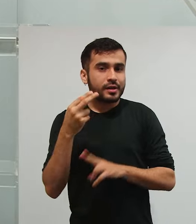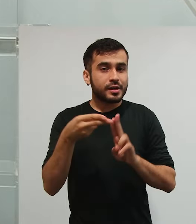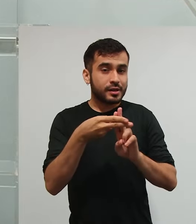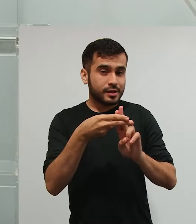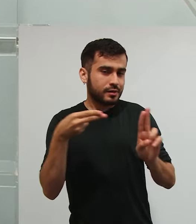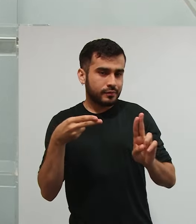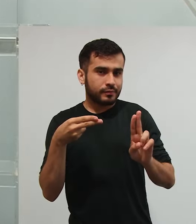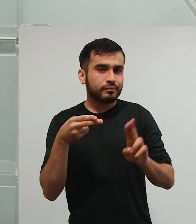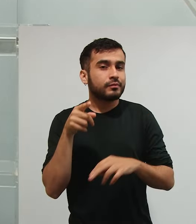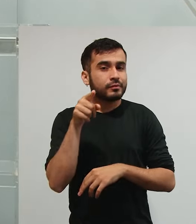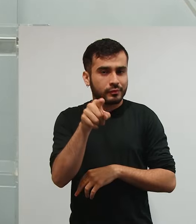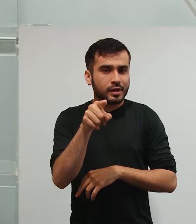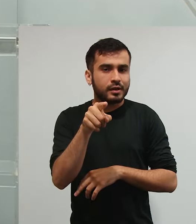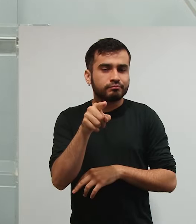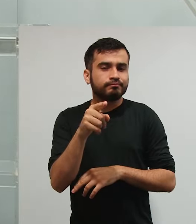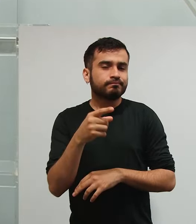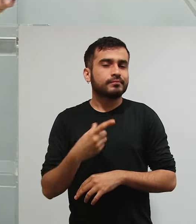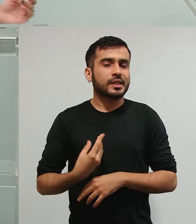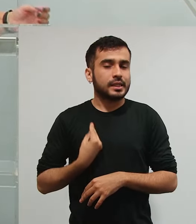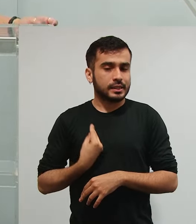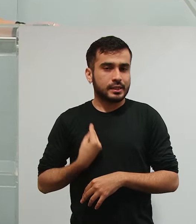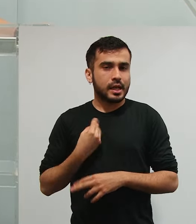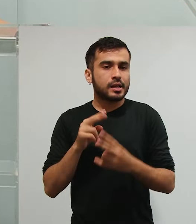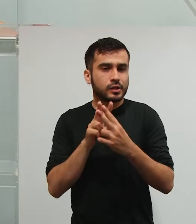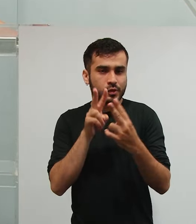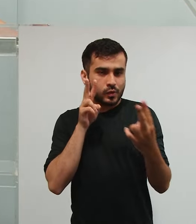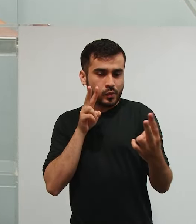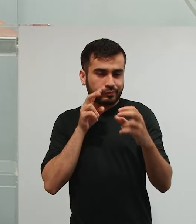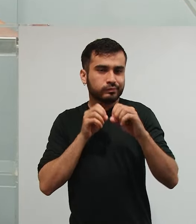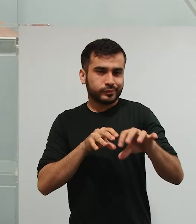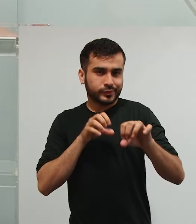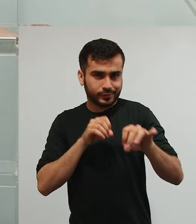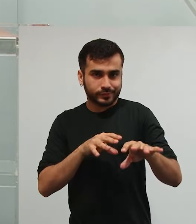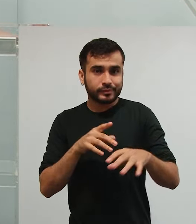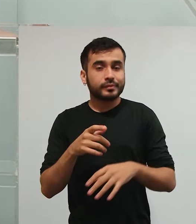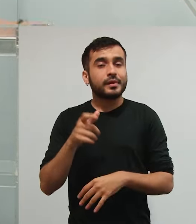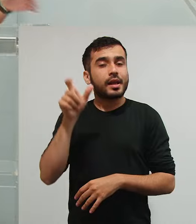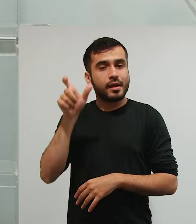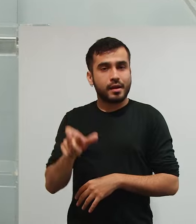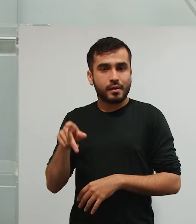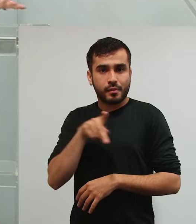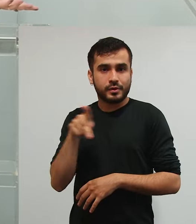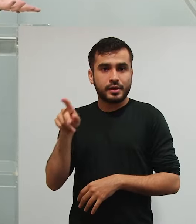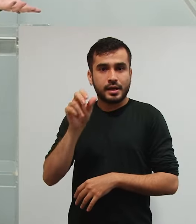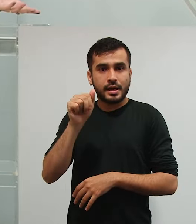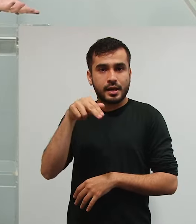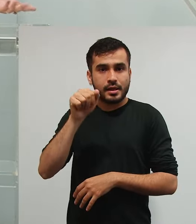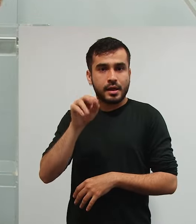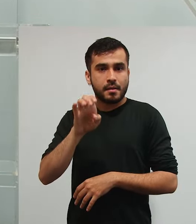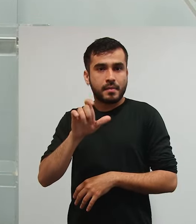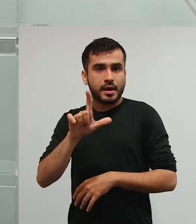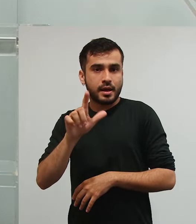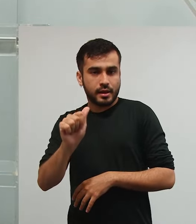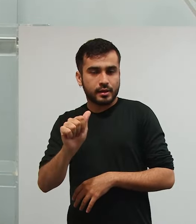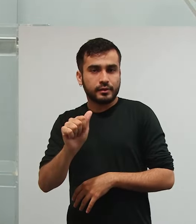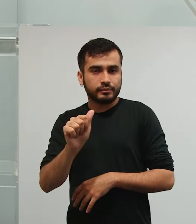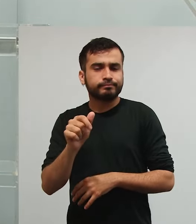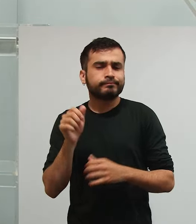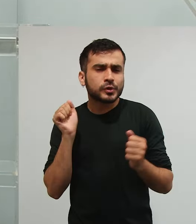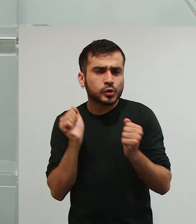Campus Porto Velho, Zona Norte. Você está na Educação à Distância e eu sou a professora Anabela